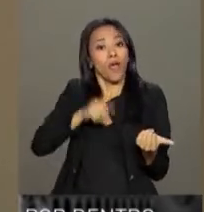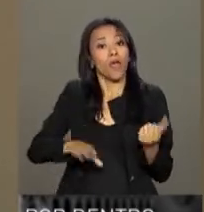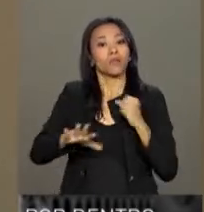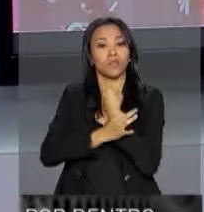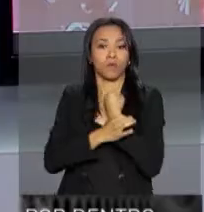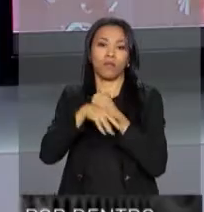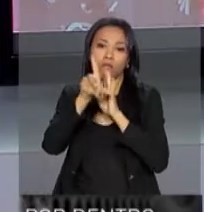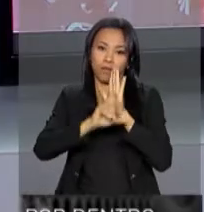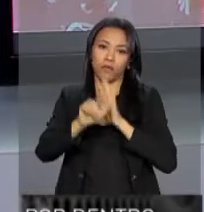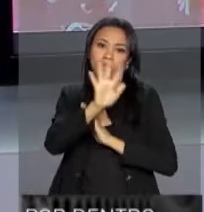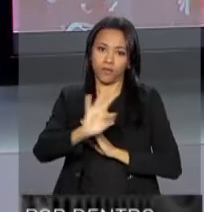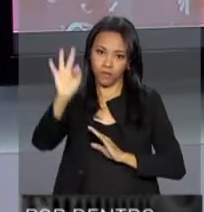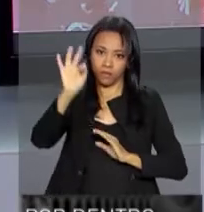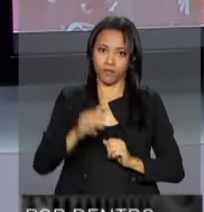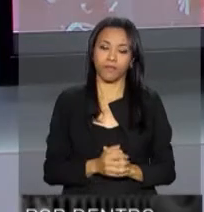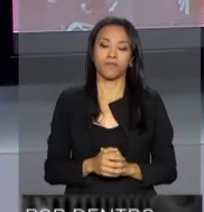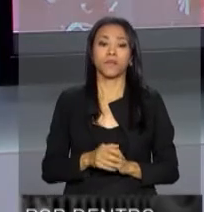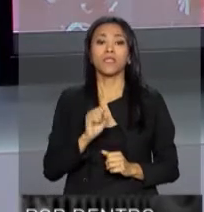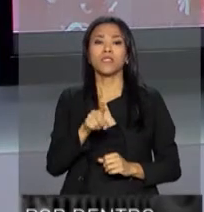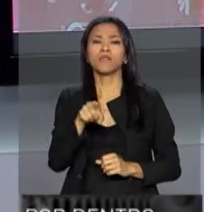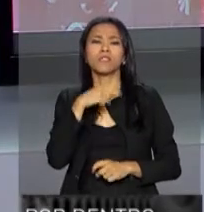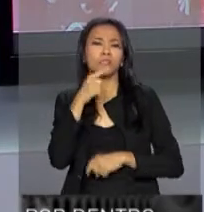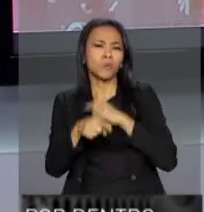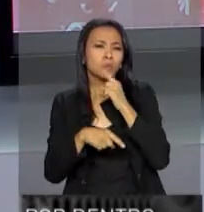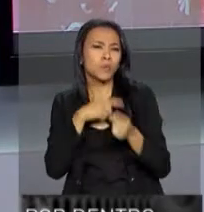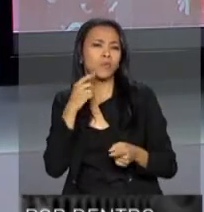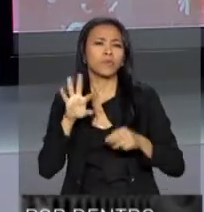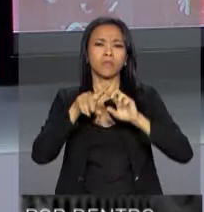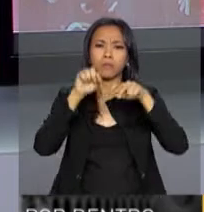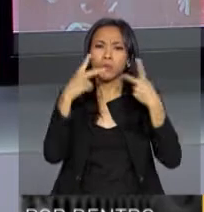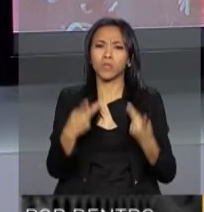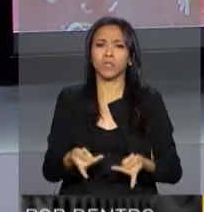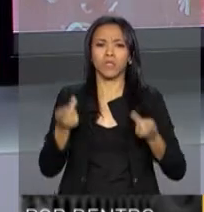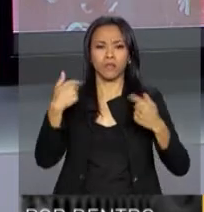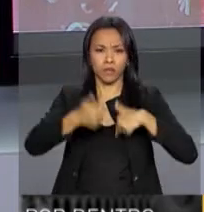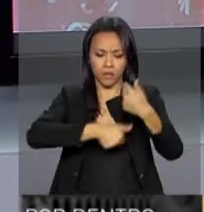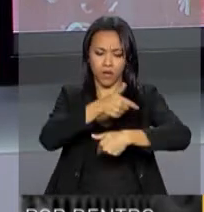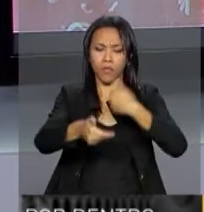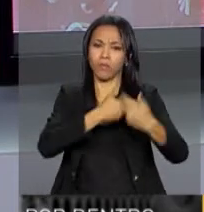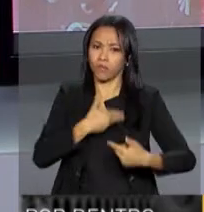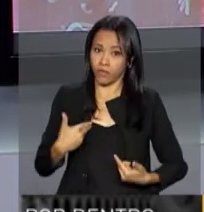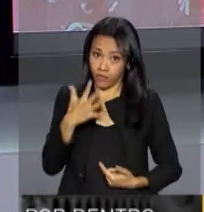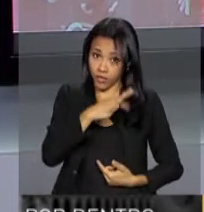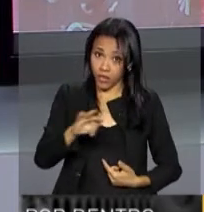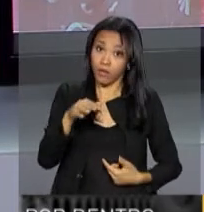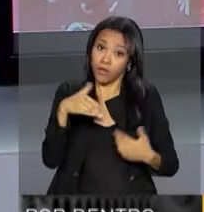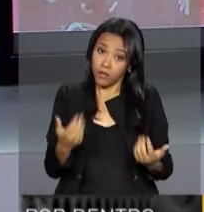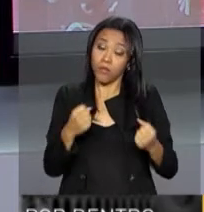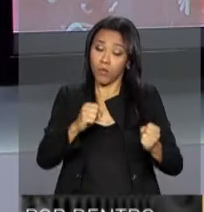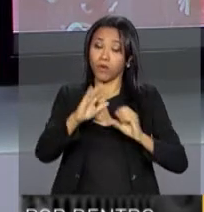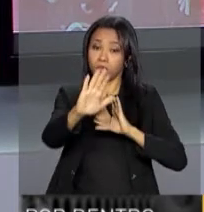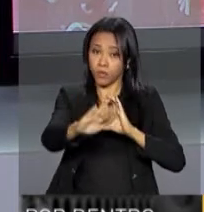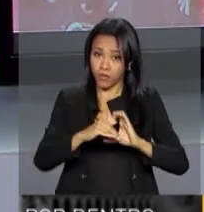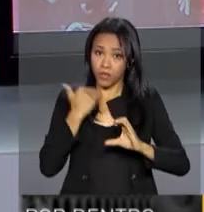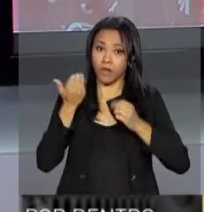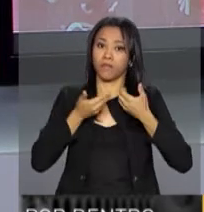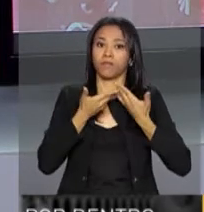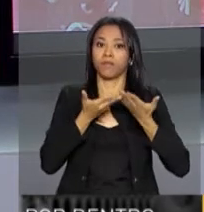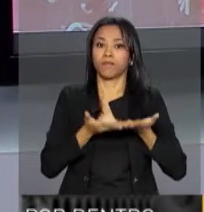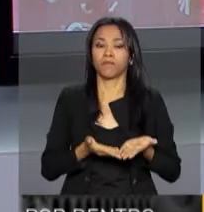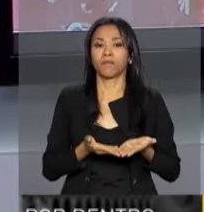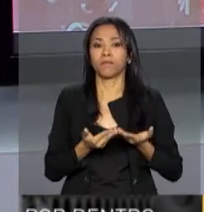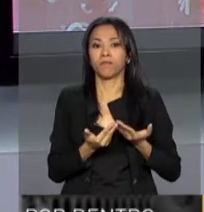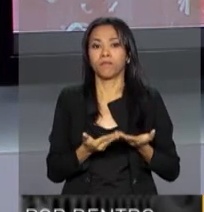federal se você tem alguma dúvida sobre projetos ou ações do governo federal então escreva para por dentro do governo a